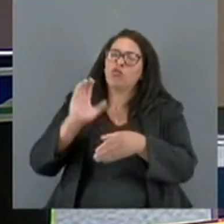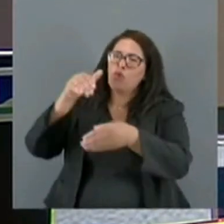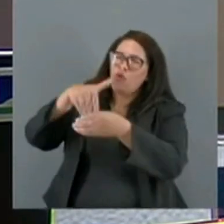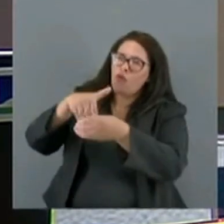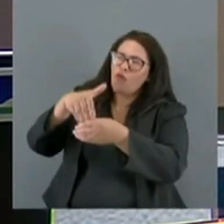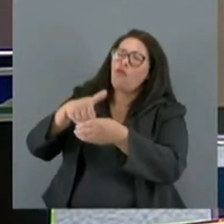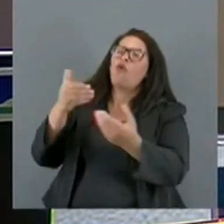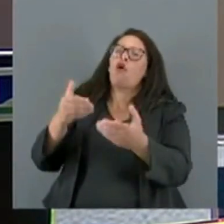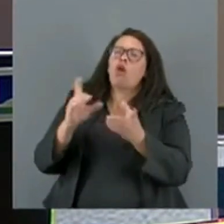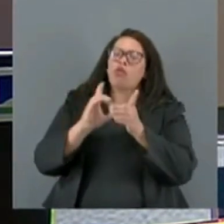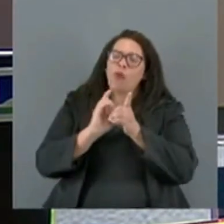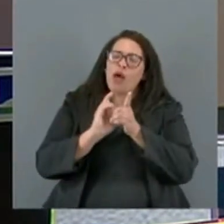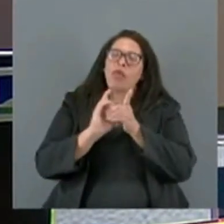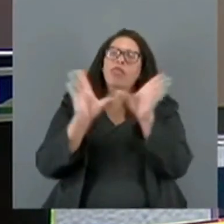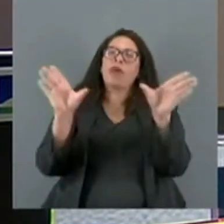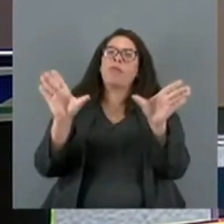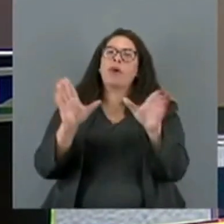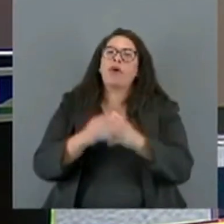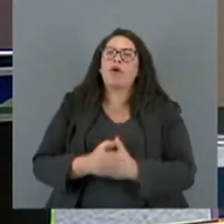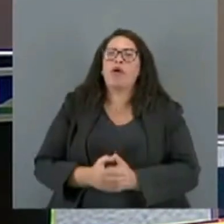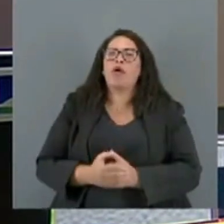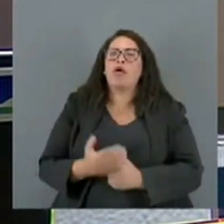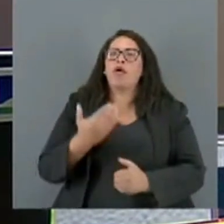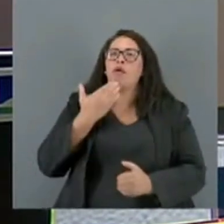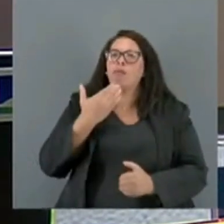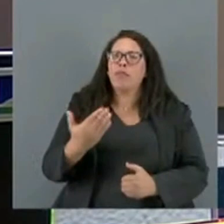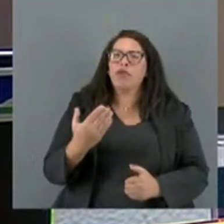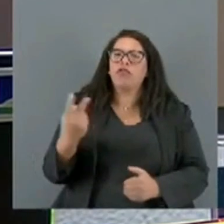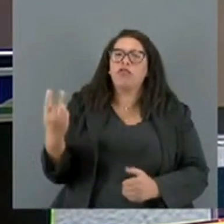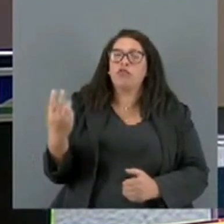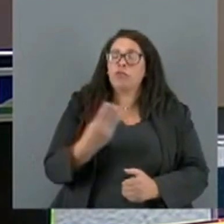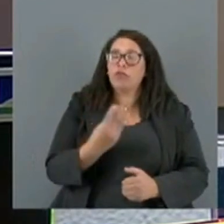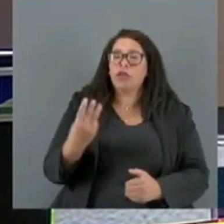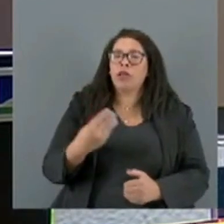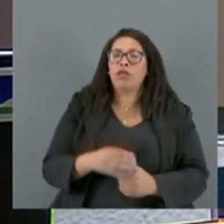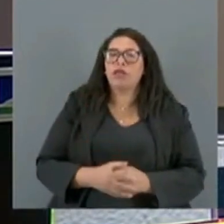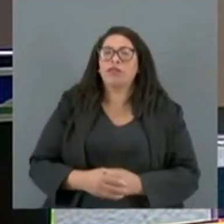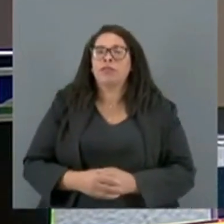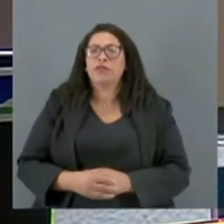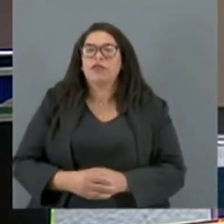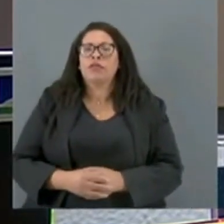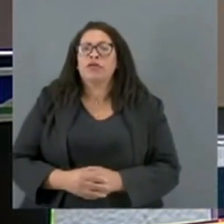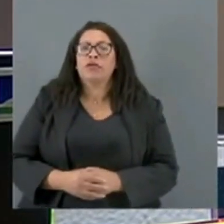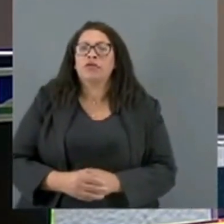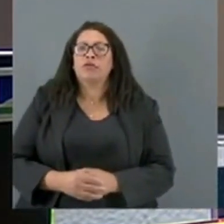feliz exatamente de ter ladeado essa disputa por Vossas Excelências.